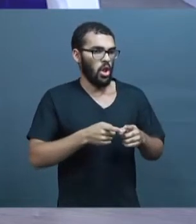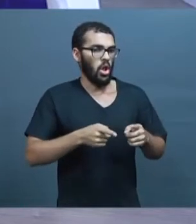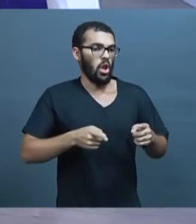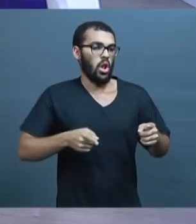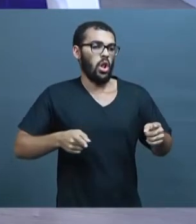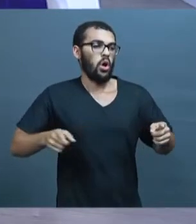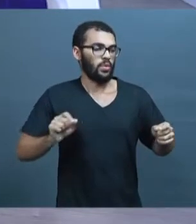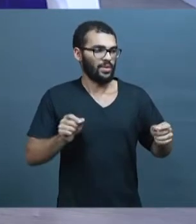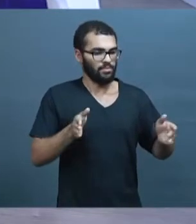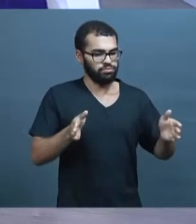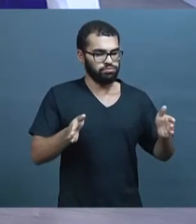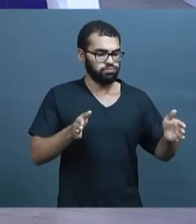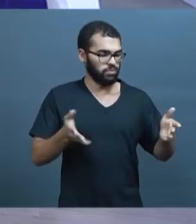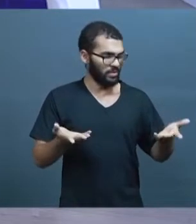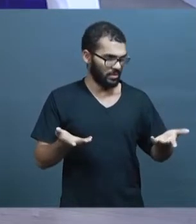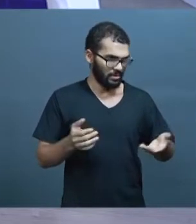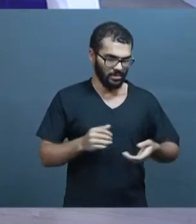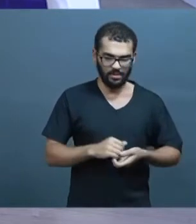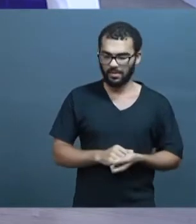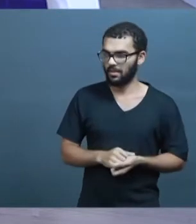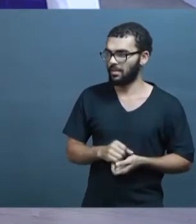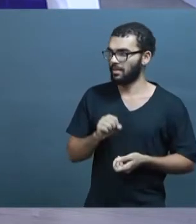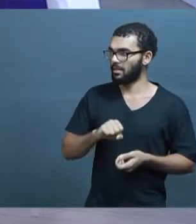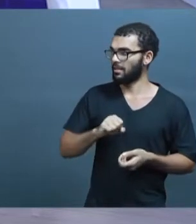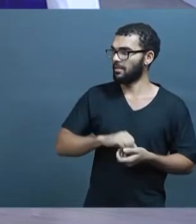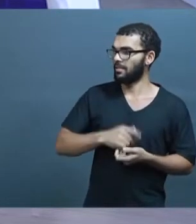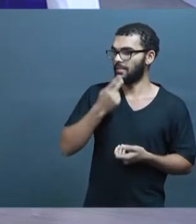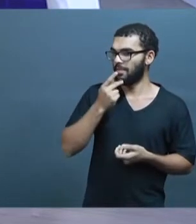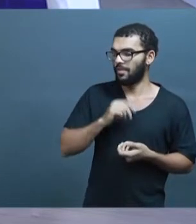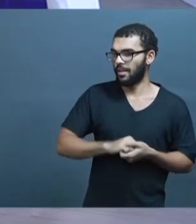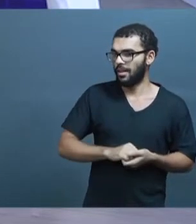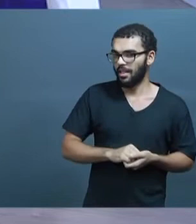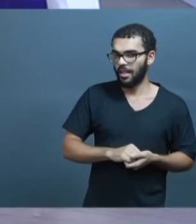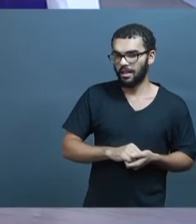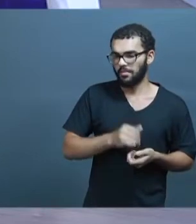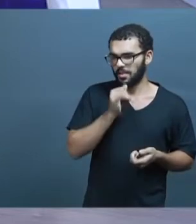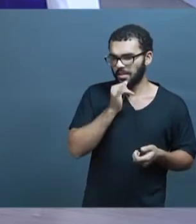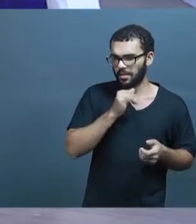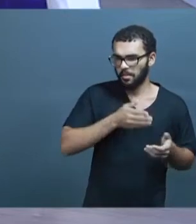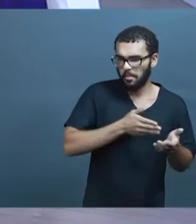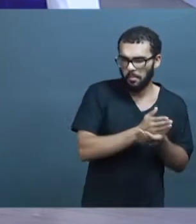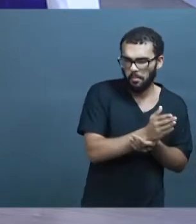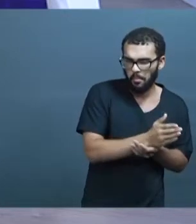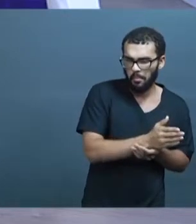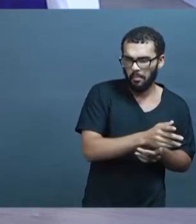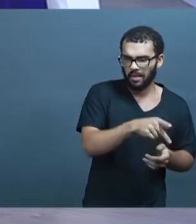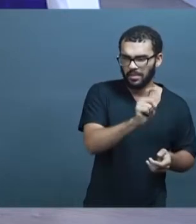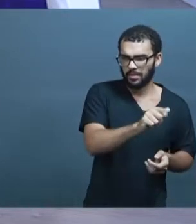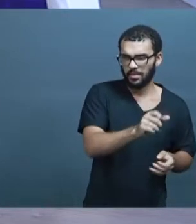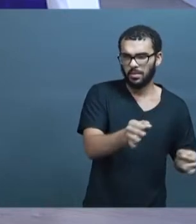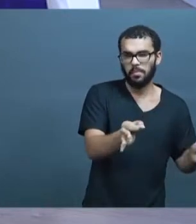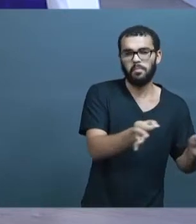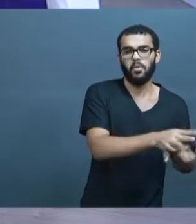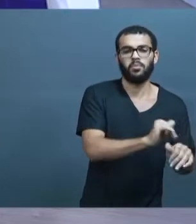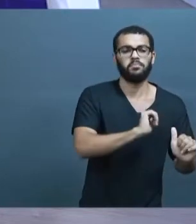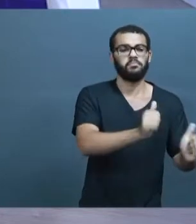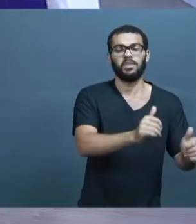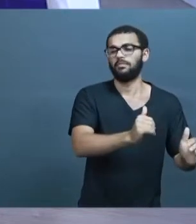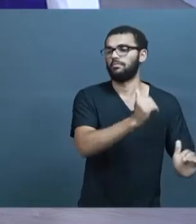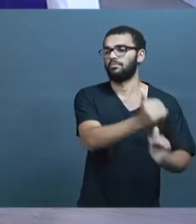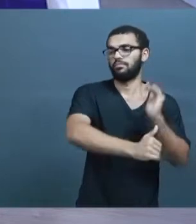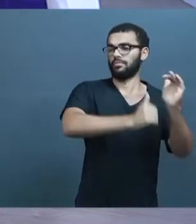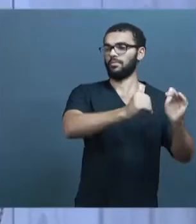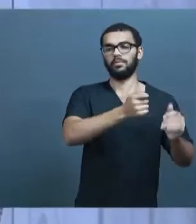não imagine, né, que no outro dia frequentaremos o paraíso. Isso, afastem essa ideia, né? Tem muita coisa pela frente.